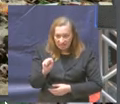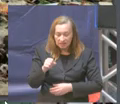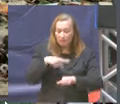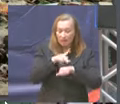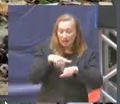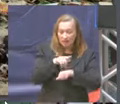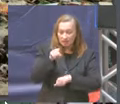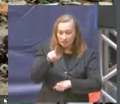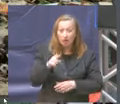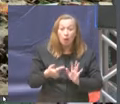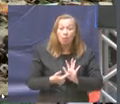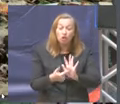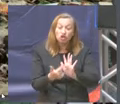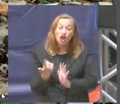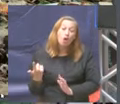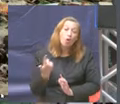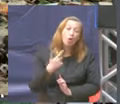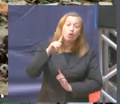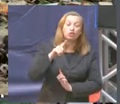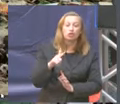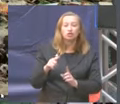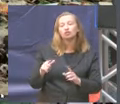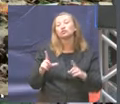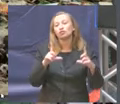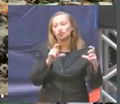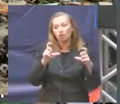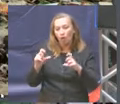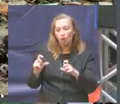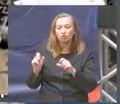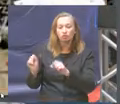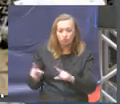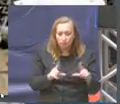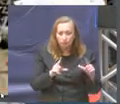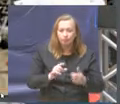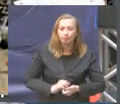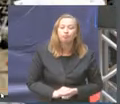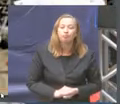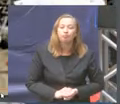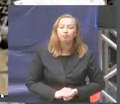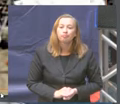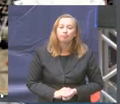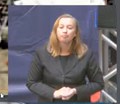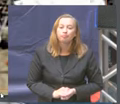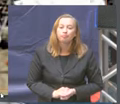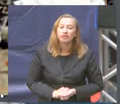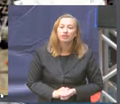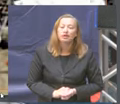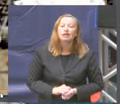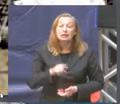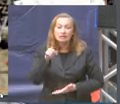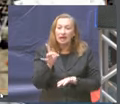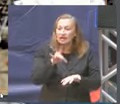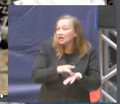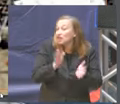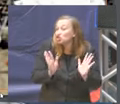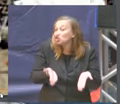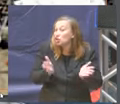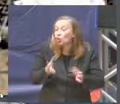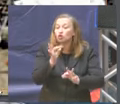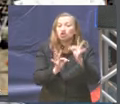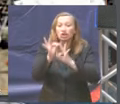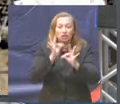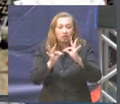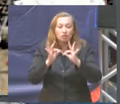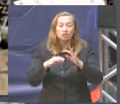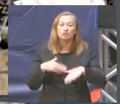pode mostrar as outras fotos, pode ir passando. Isso é a realidade hoje, a tecnologia